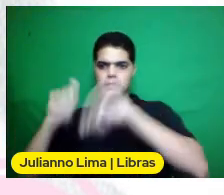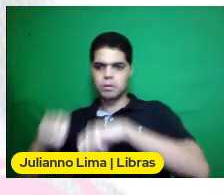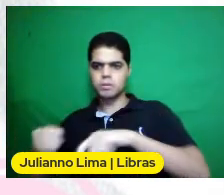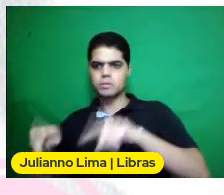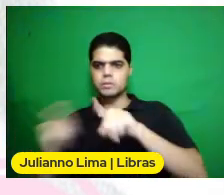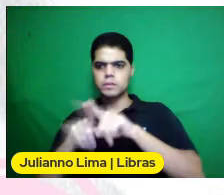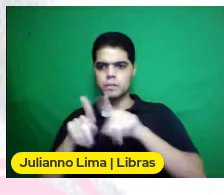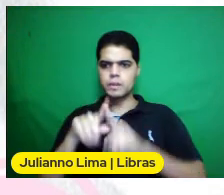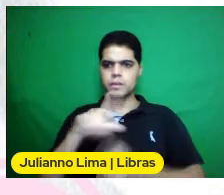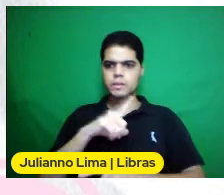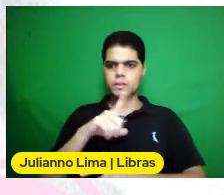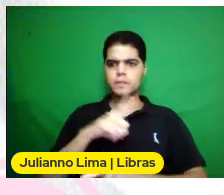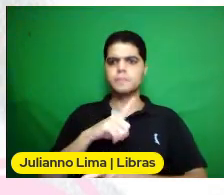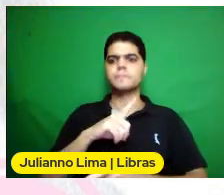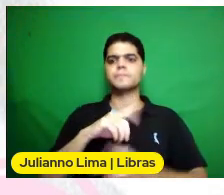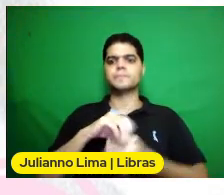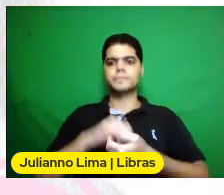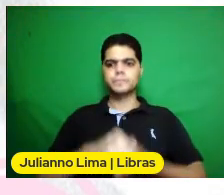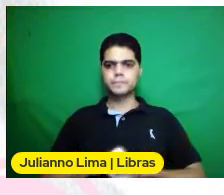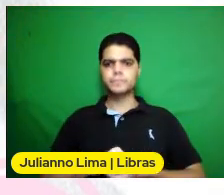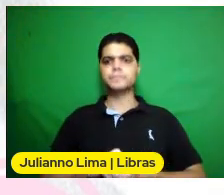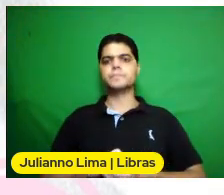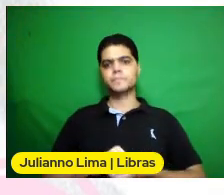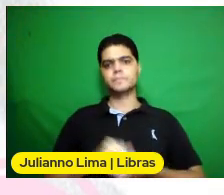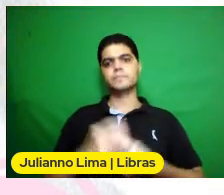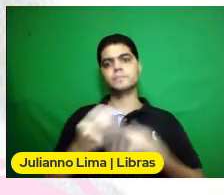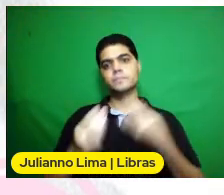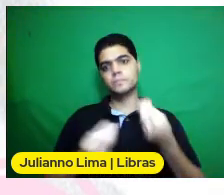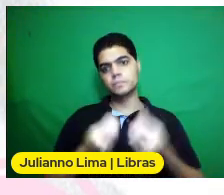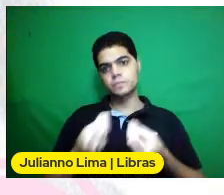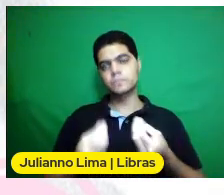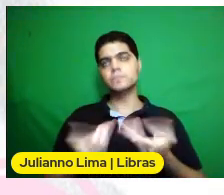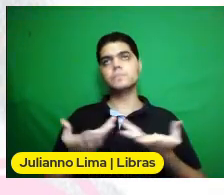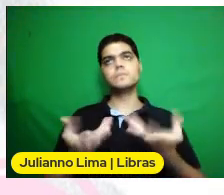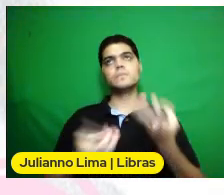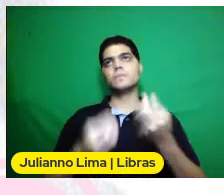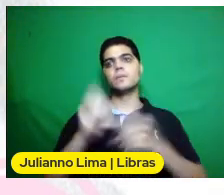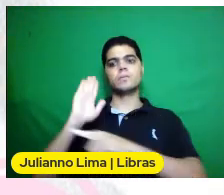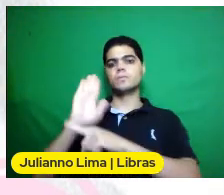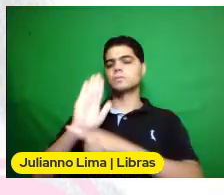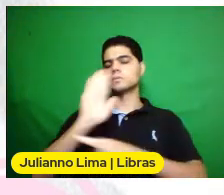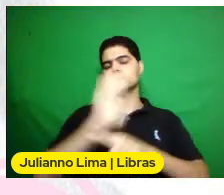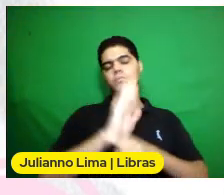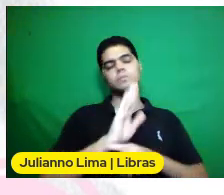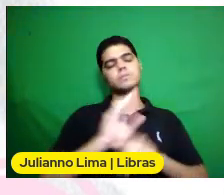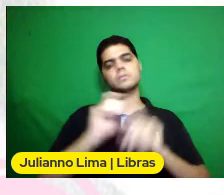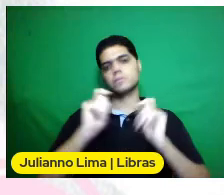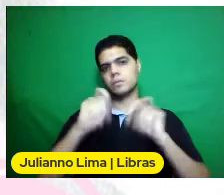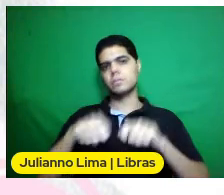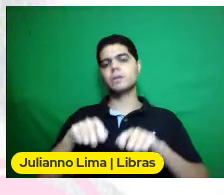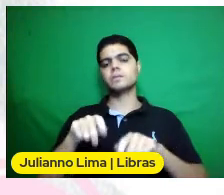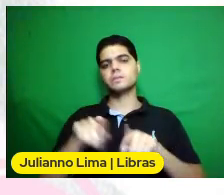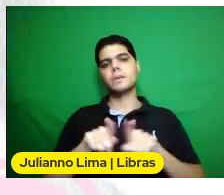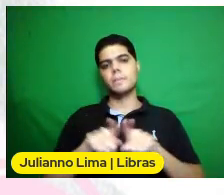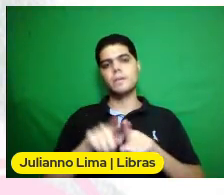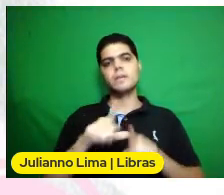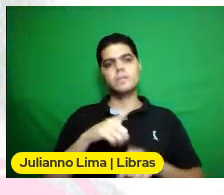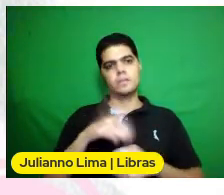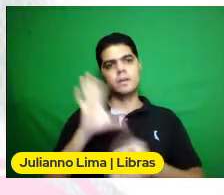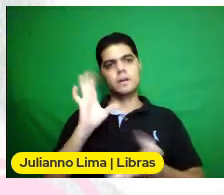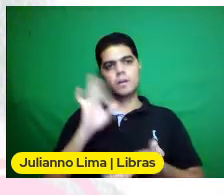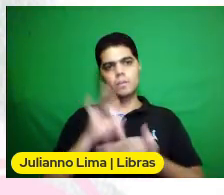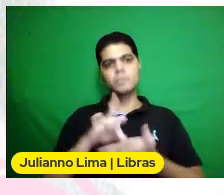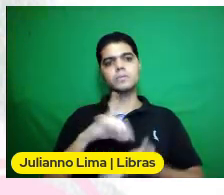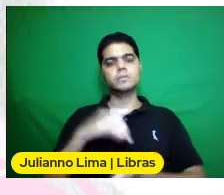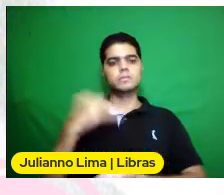do que se precisa na animação, contribuir. Então, realmente seria uma excelente ferramenta,